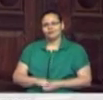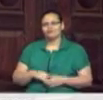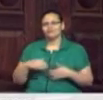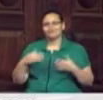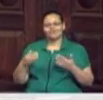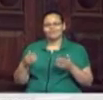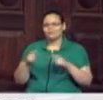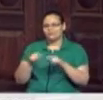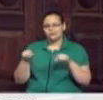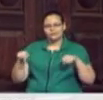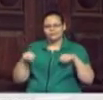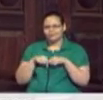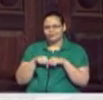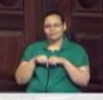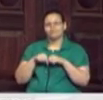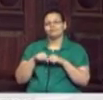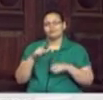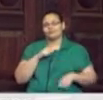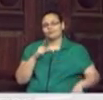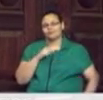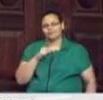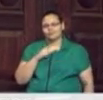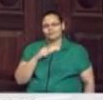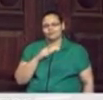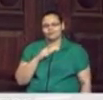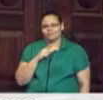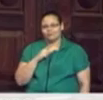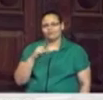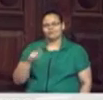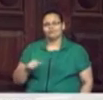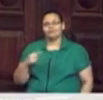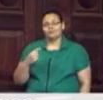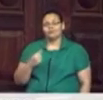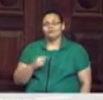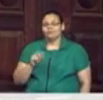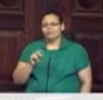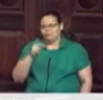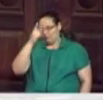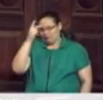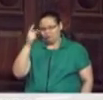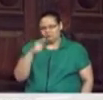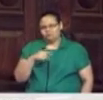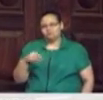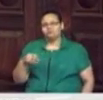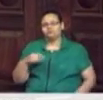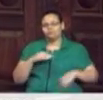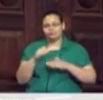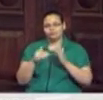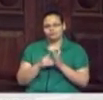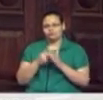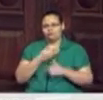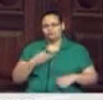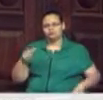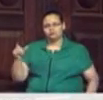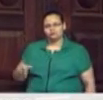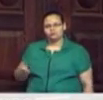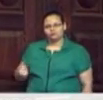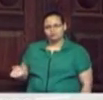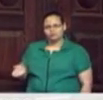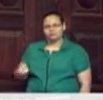num espaço onde opera uma forma de vale-tudo e onde sempre que os governantes acham